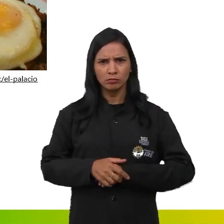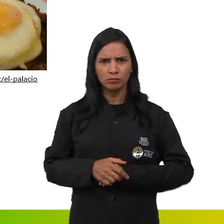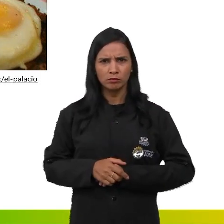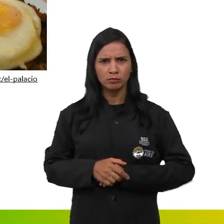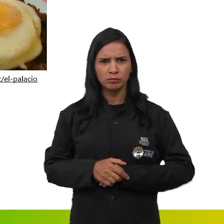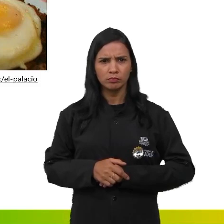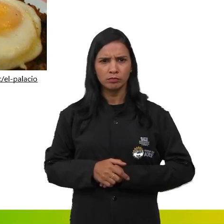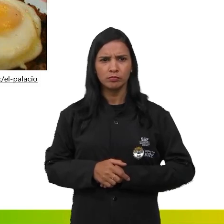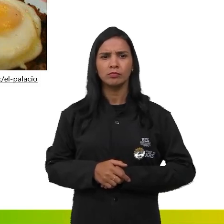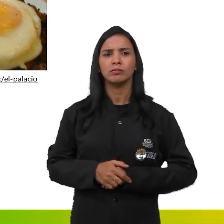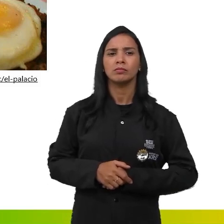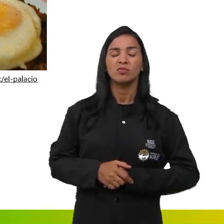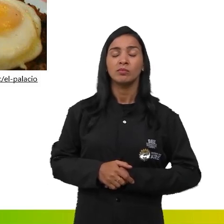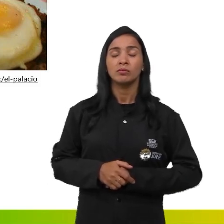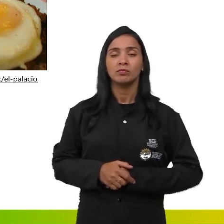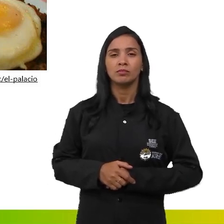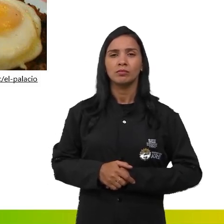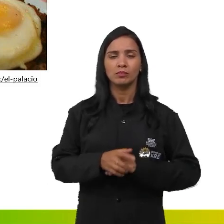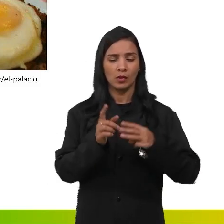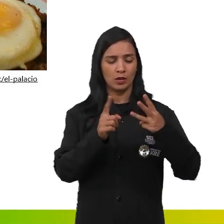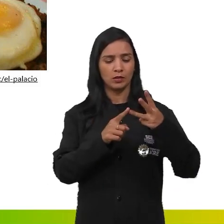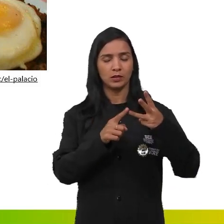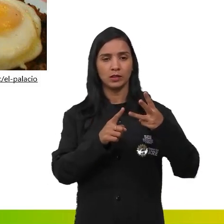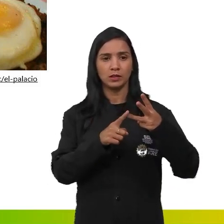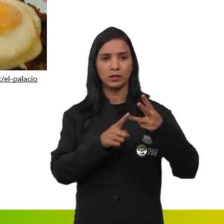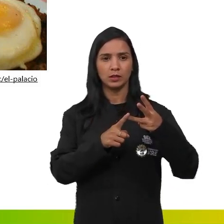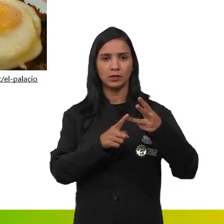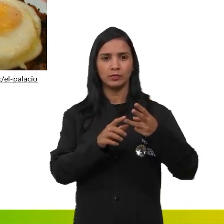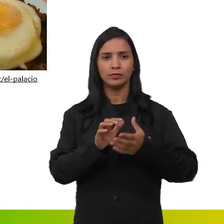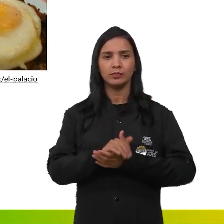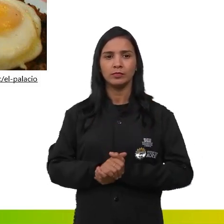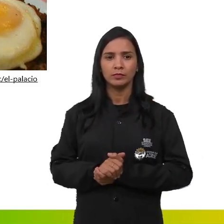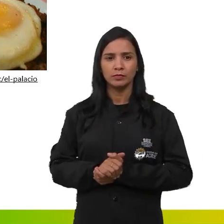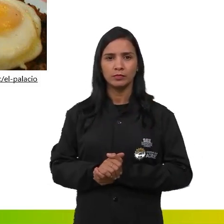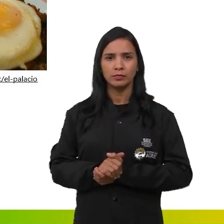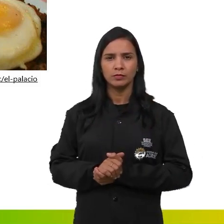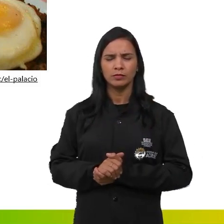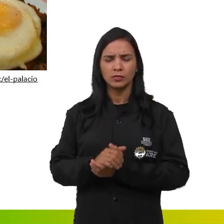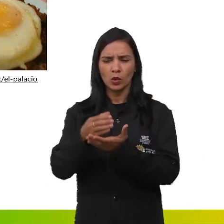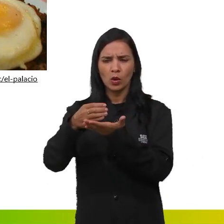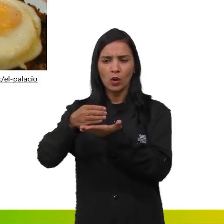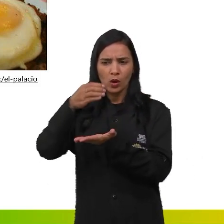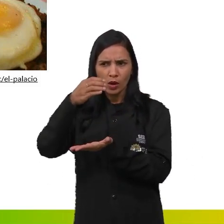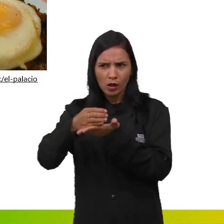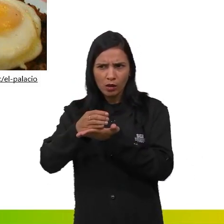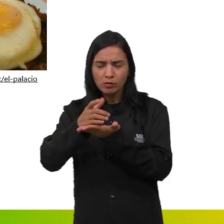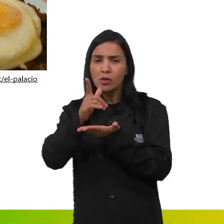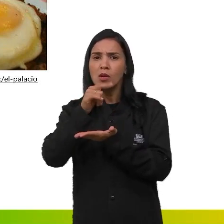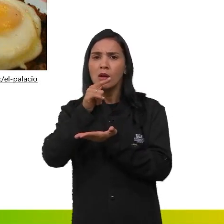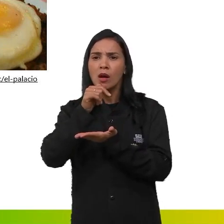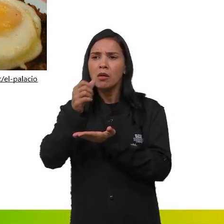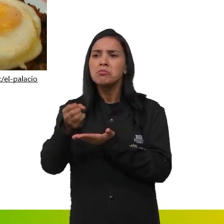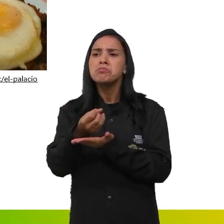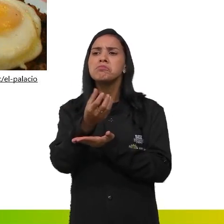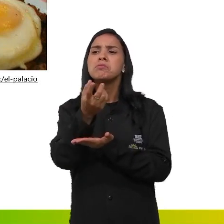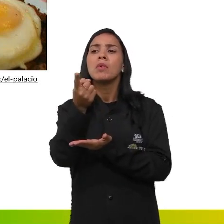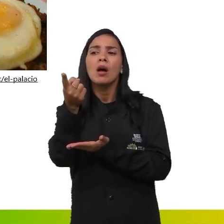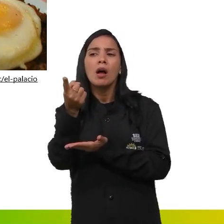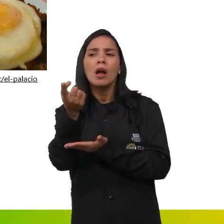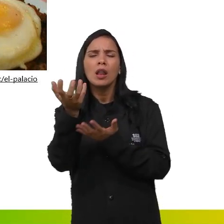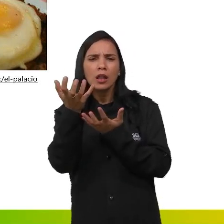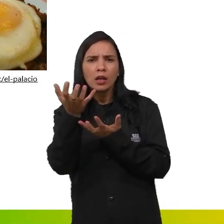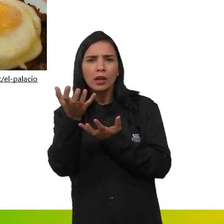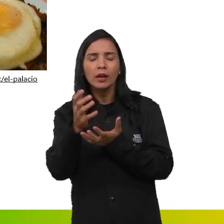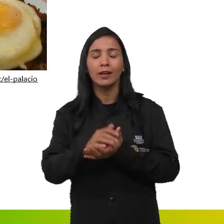E na terceira frase nós temos glasses of water do they want? Copos de água eles querem. Eu